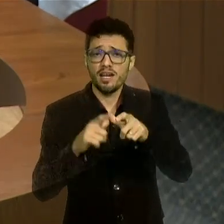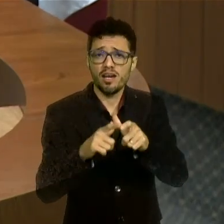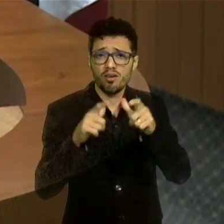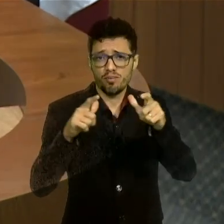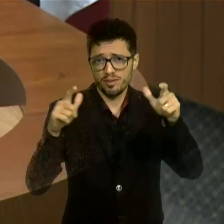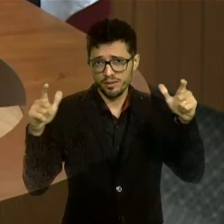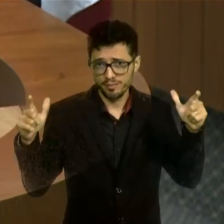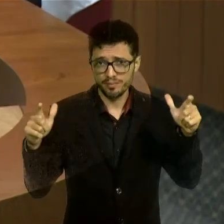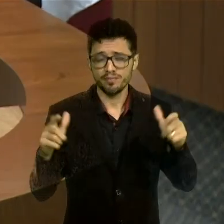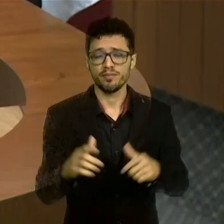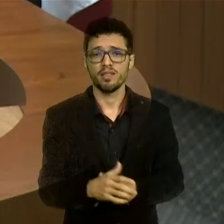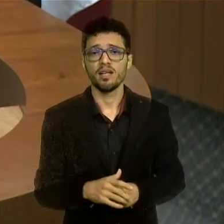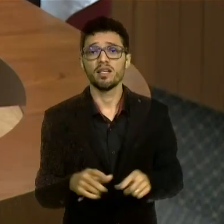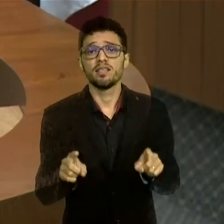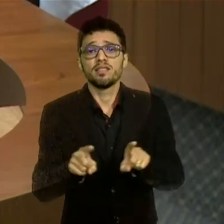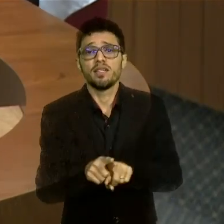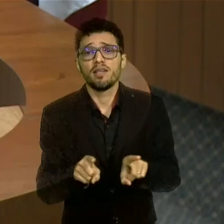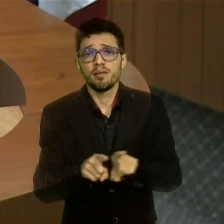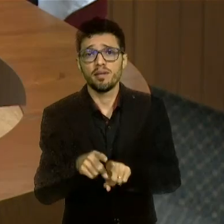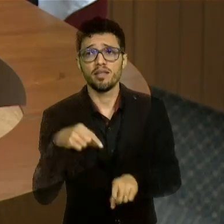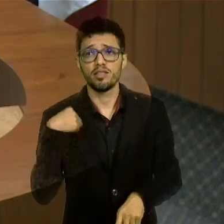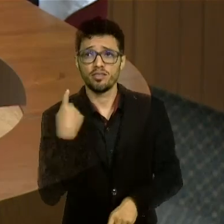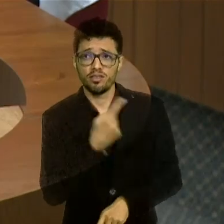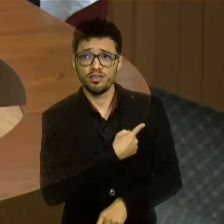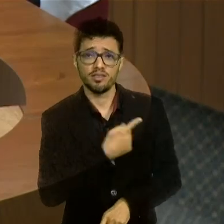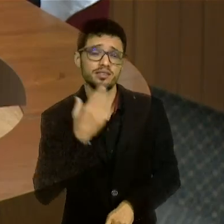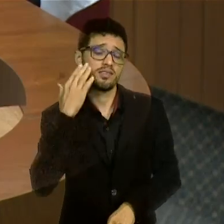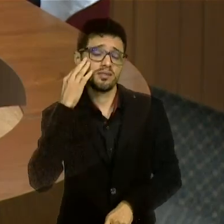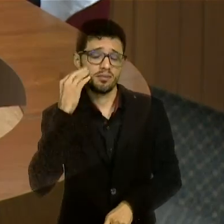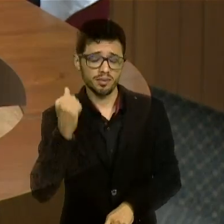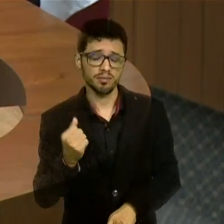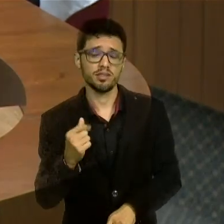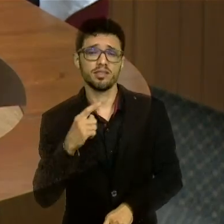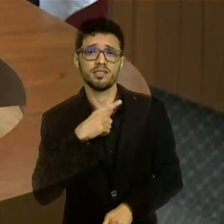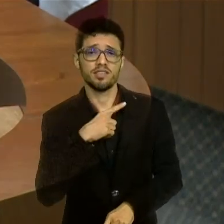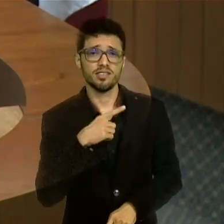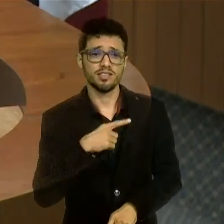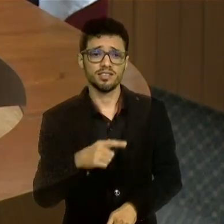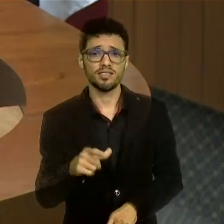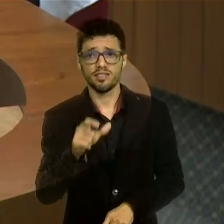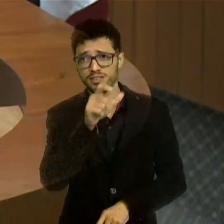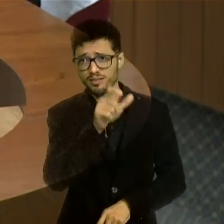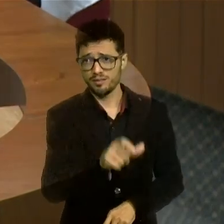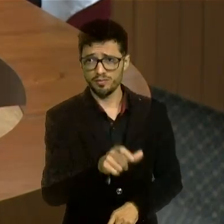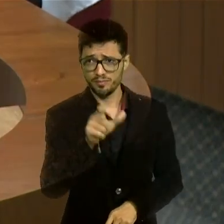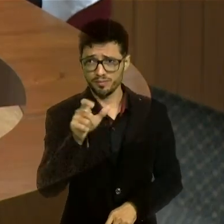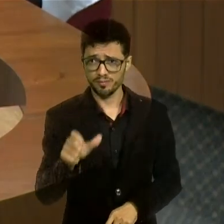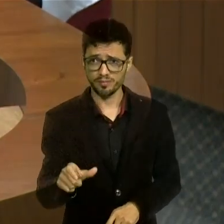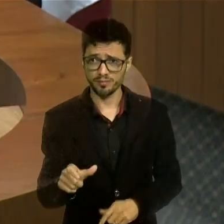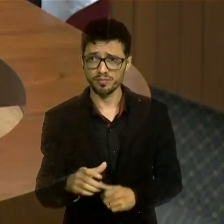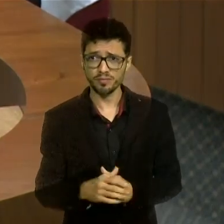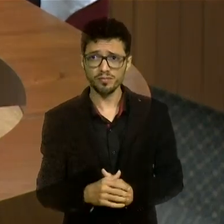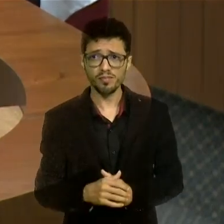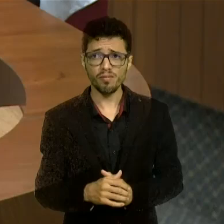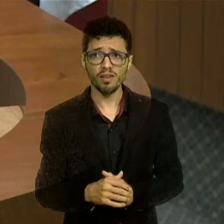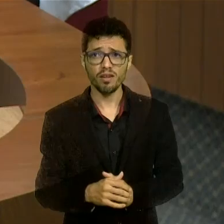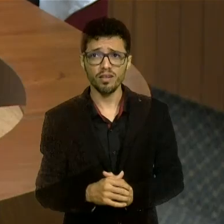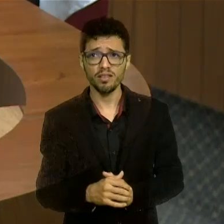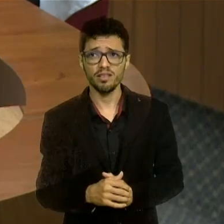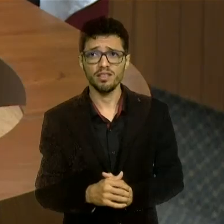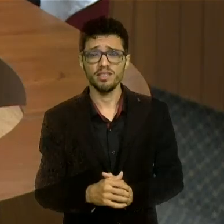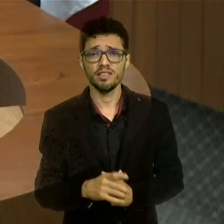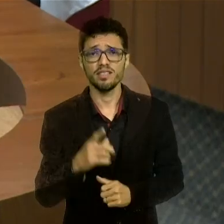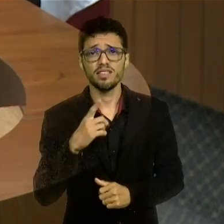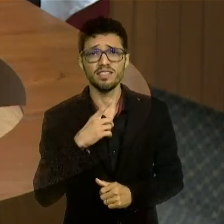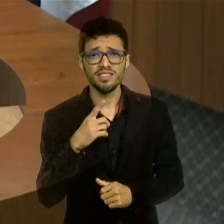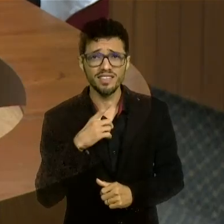sabe também que é um paciente, digamos, só mais um minuto para concluir, é um paciente crônico.